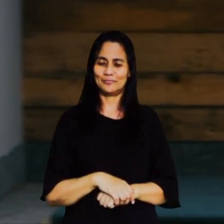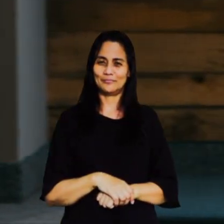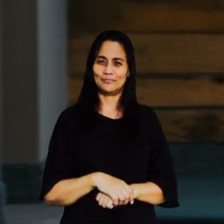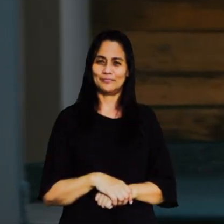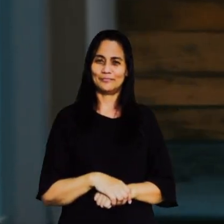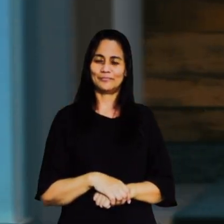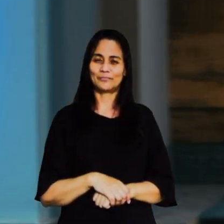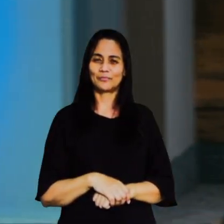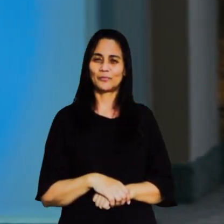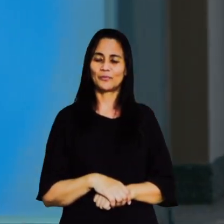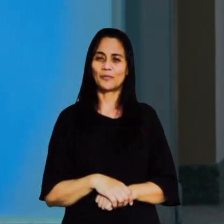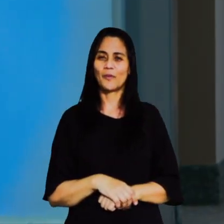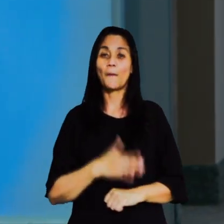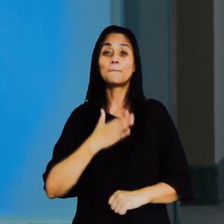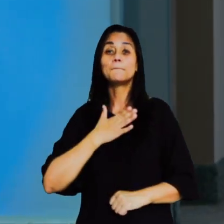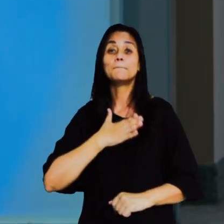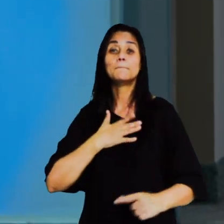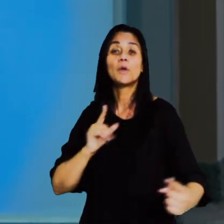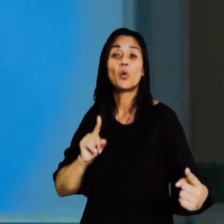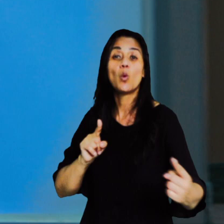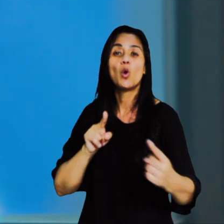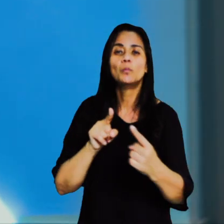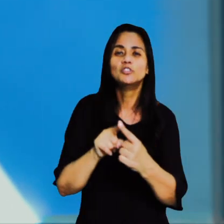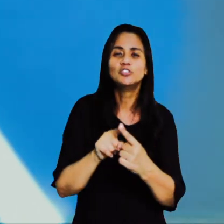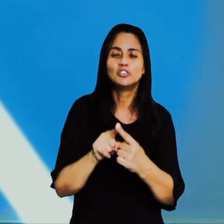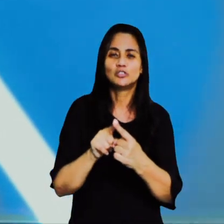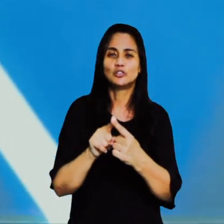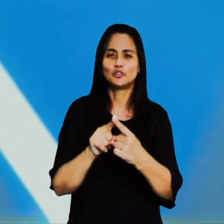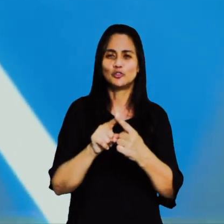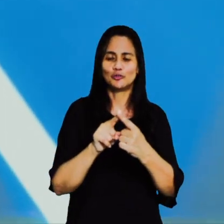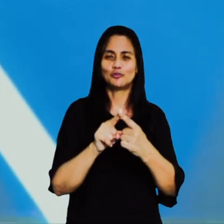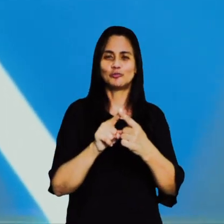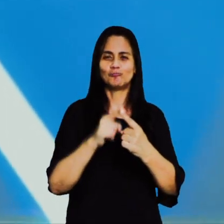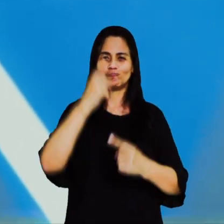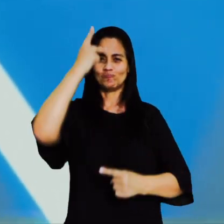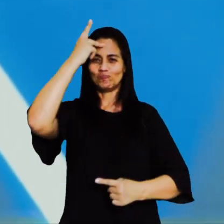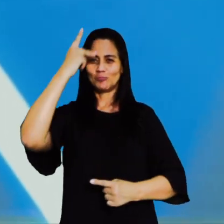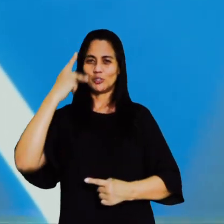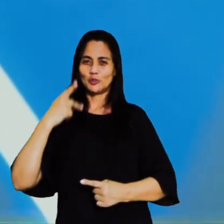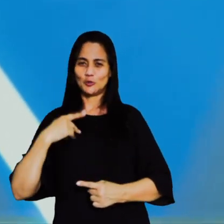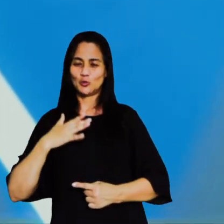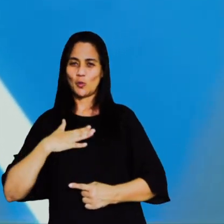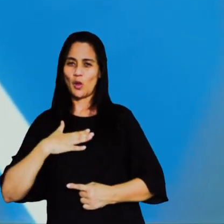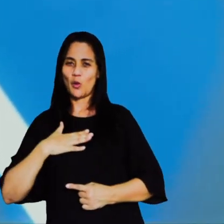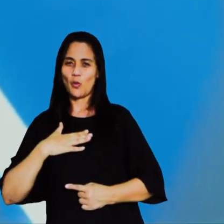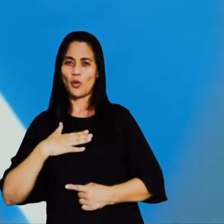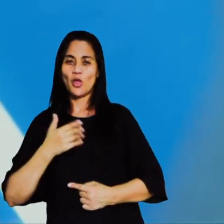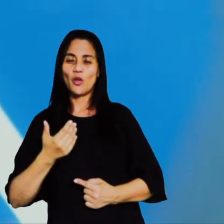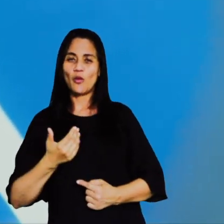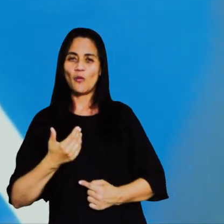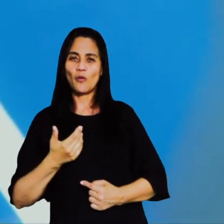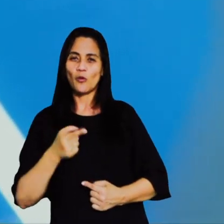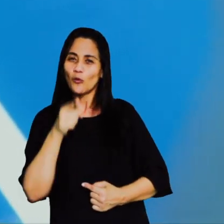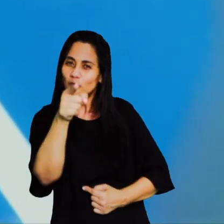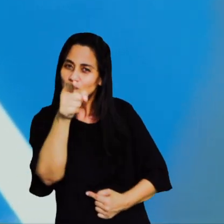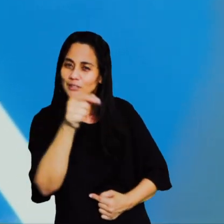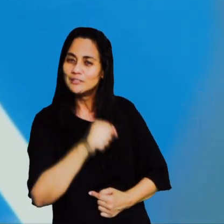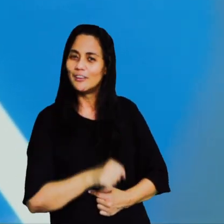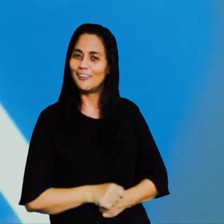Sabe qual é o meu objetivo pessoal com você, Bobzinho? Te ver no céu, cara.